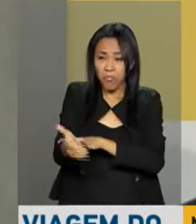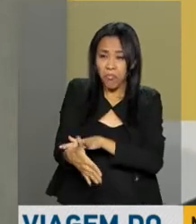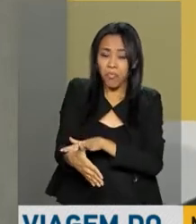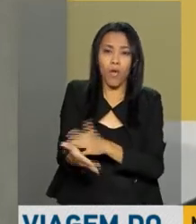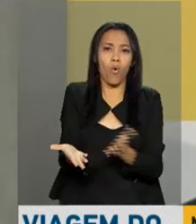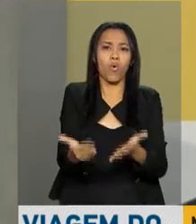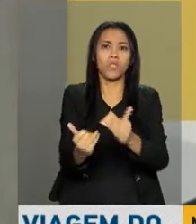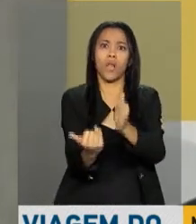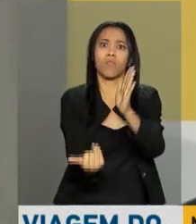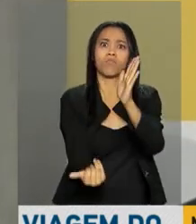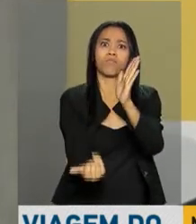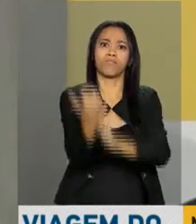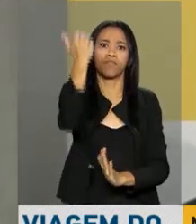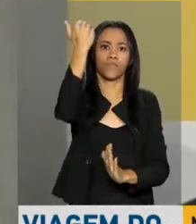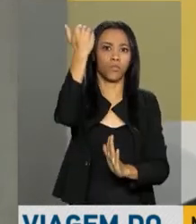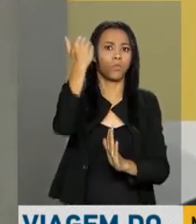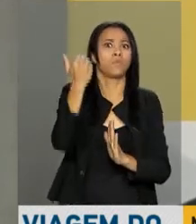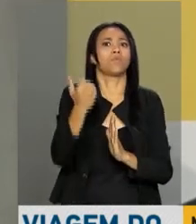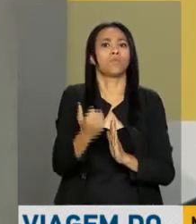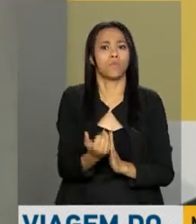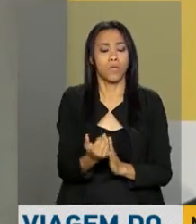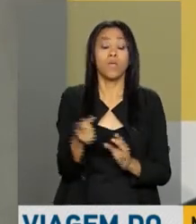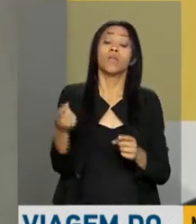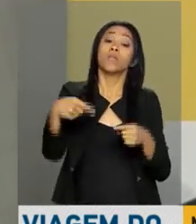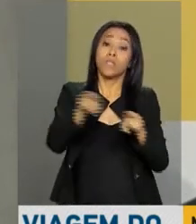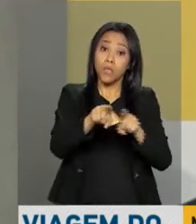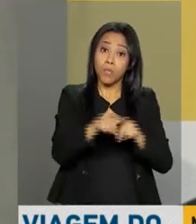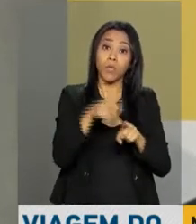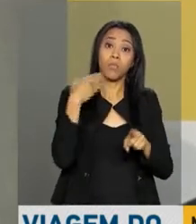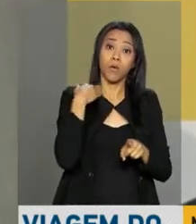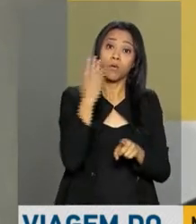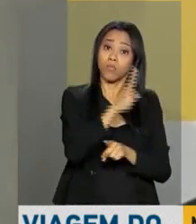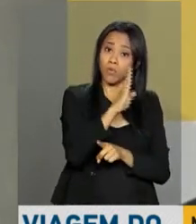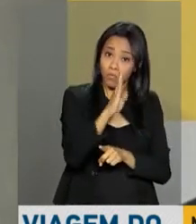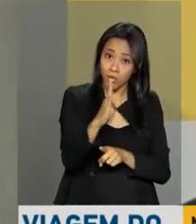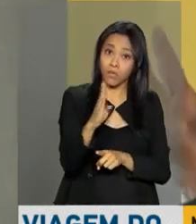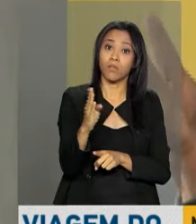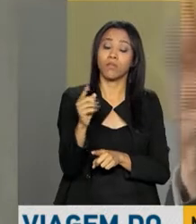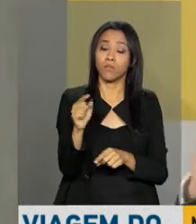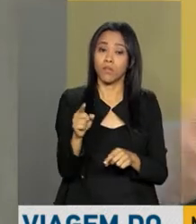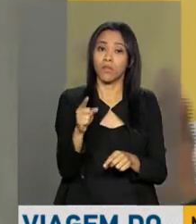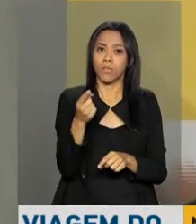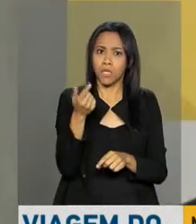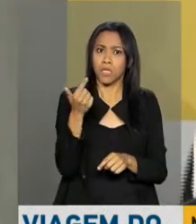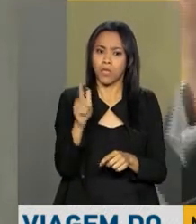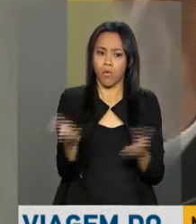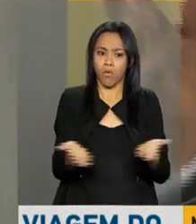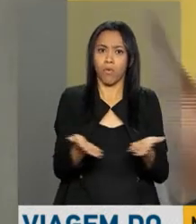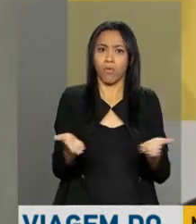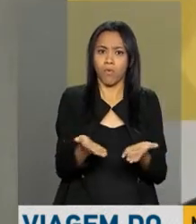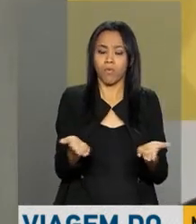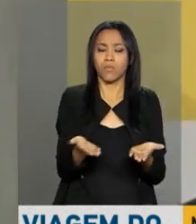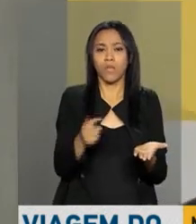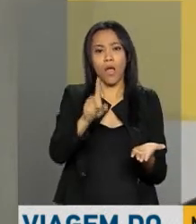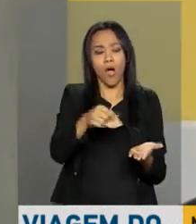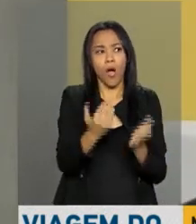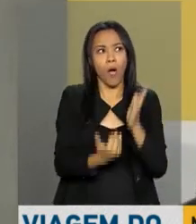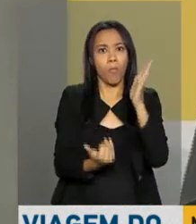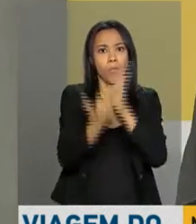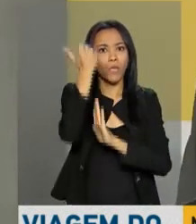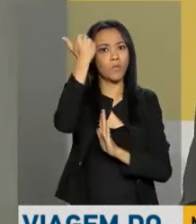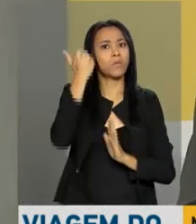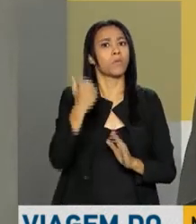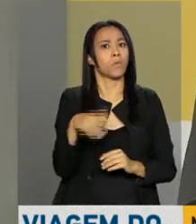120 por cento de uma maneira o banco do brasil provendo caffarelli o banco do brasil por incrível que pareça também aumentou